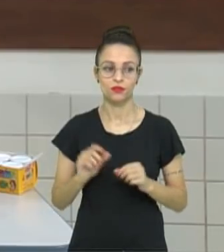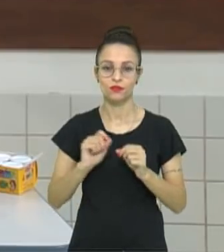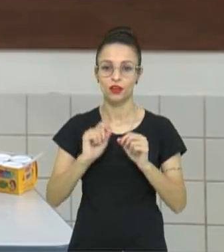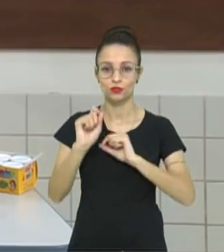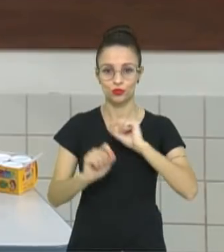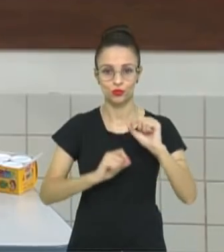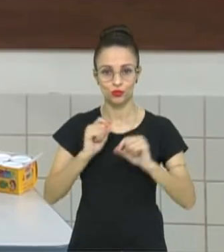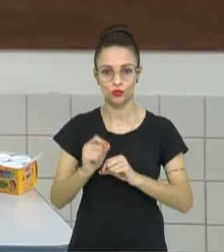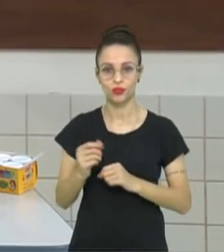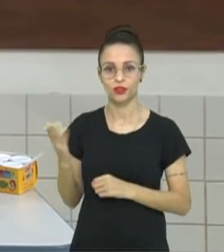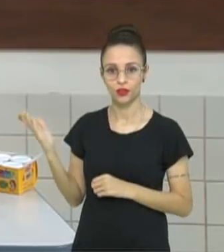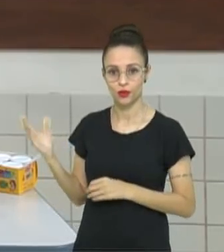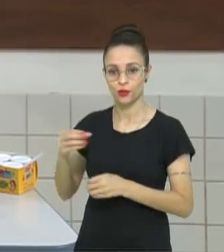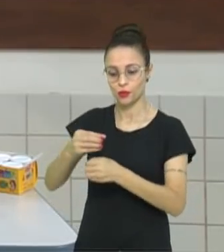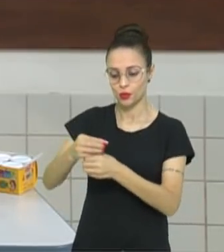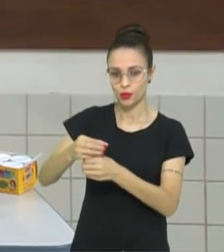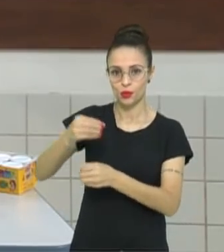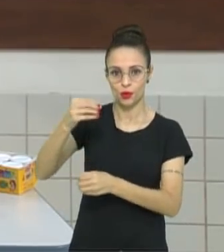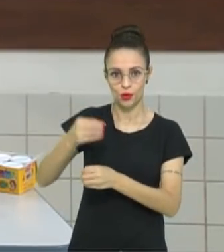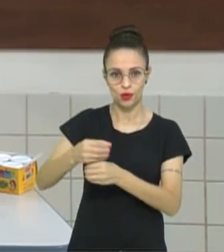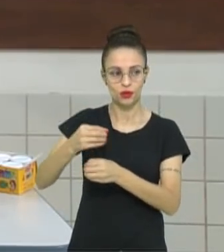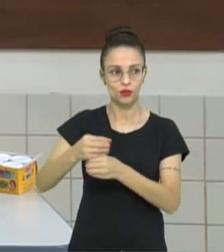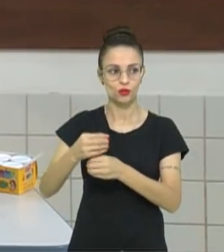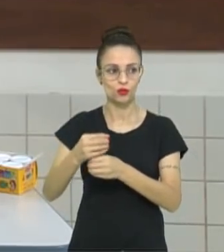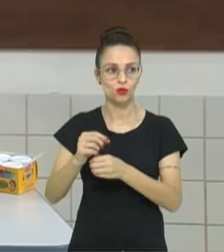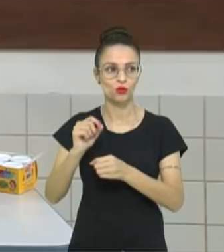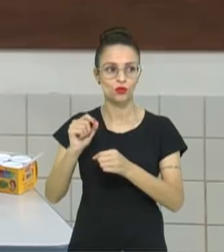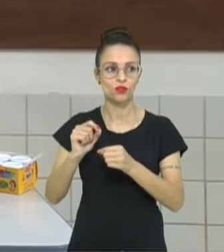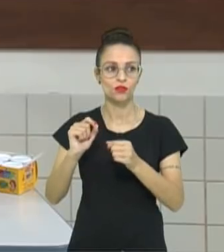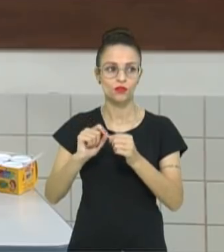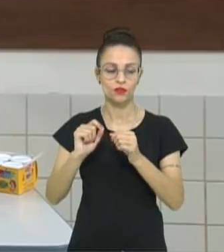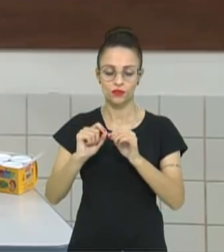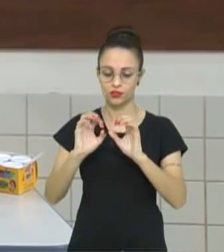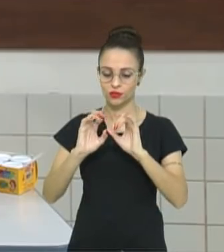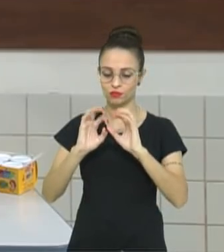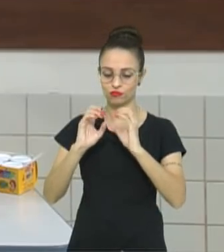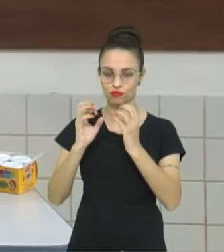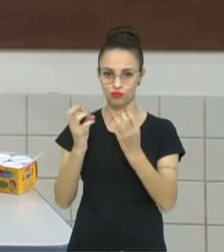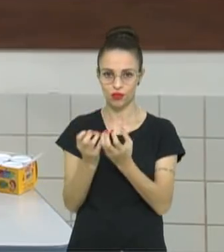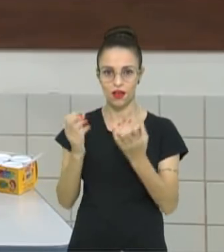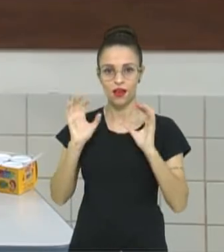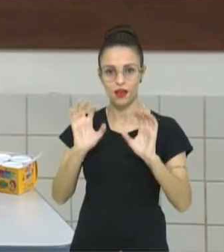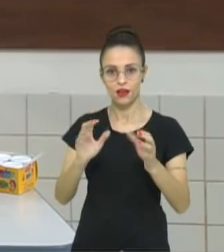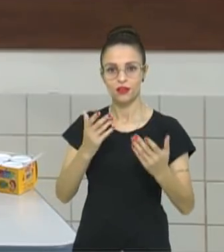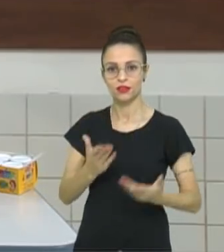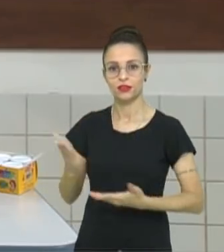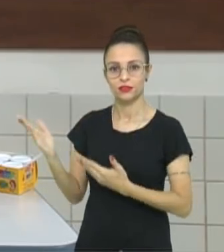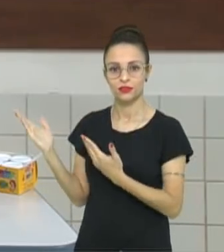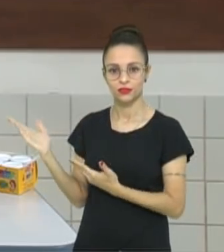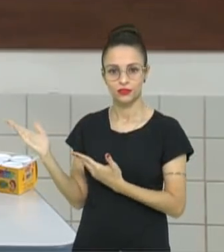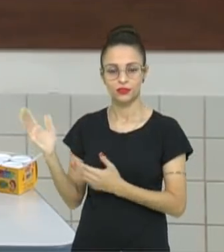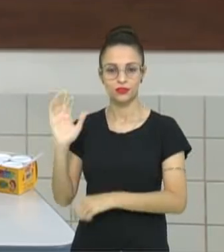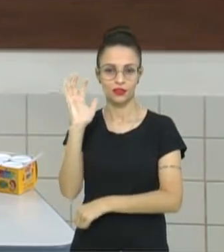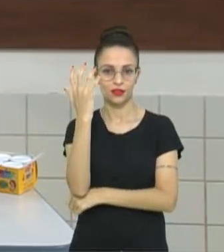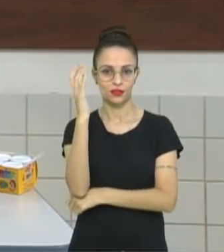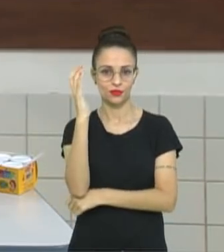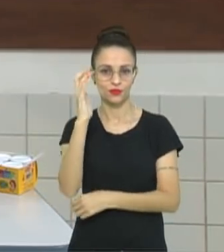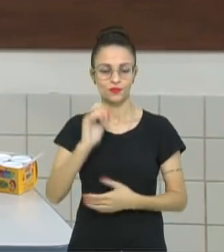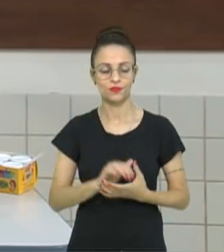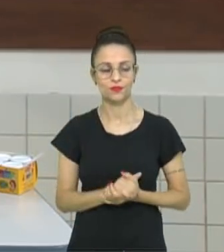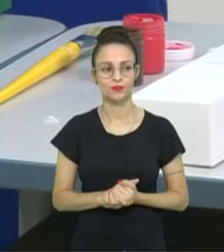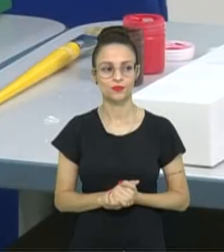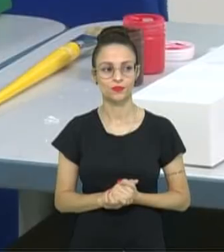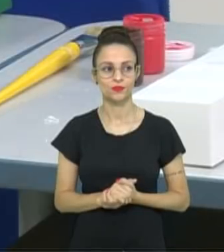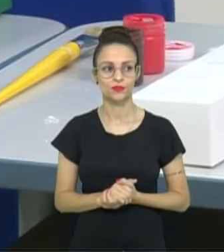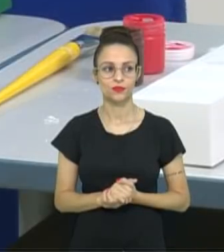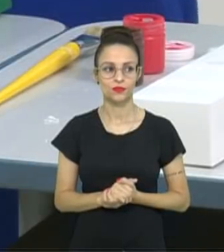né, o rolinho e vamos colocar aqui na base, né, para formarmos a árvore.